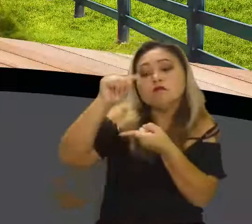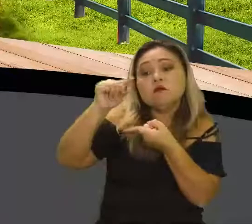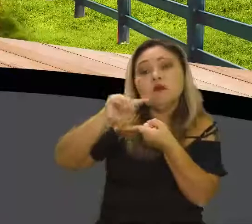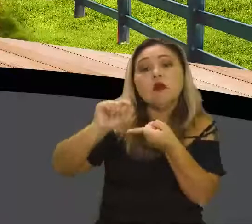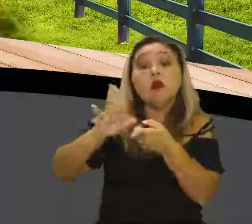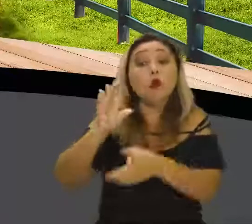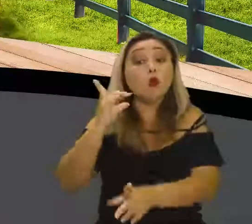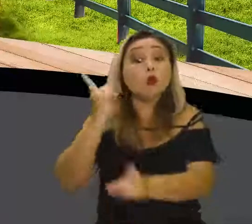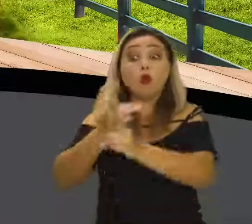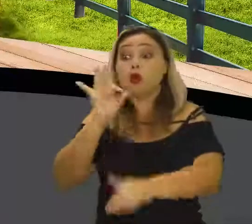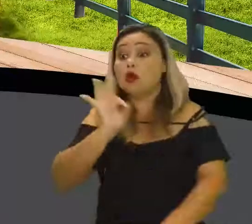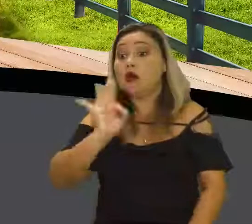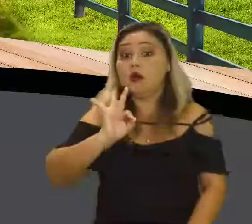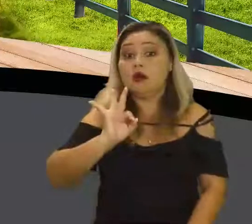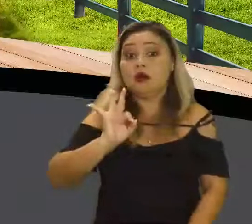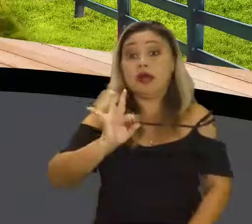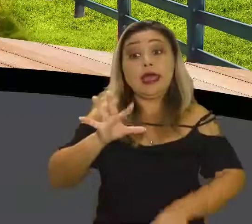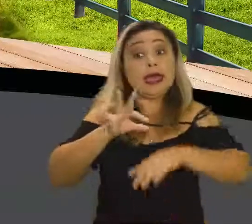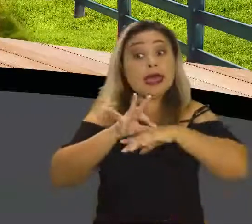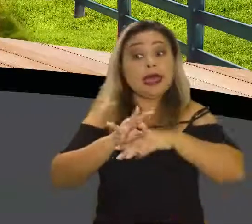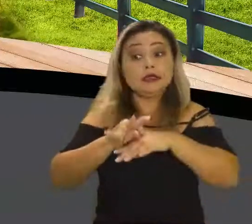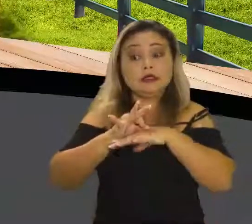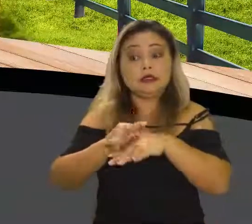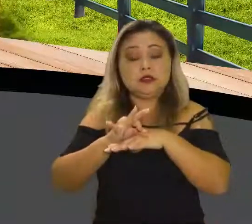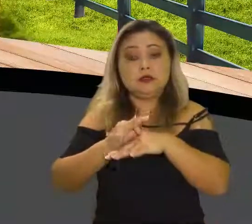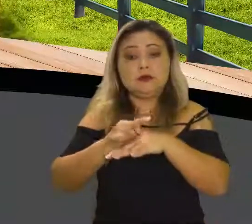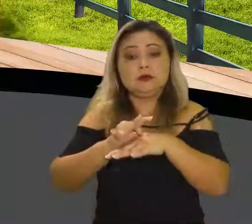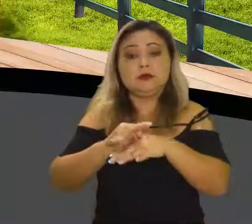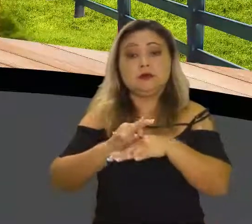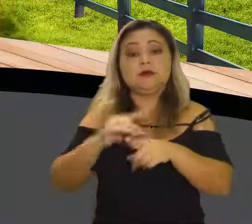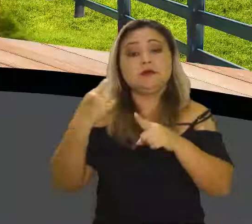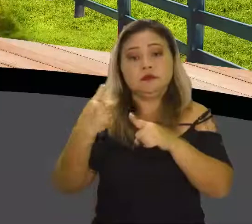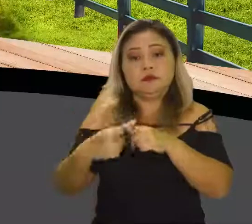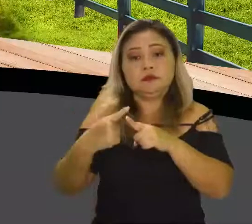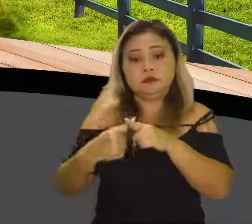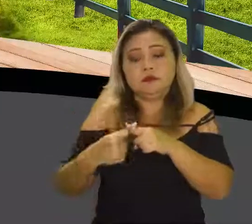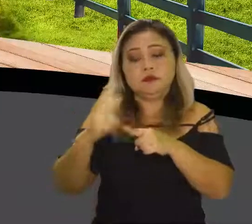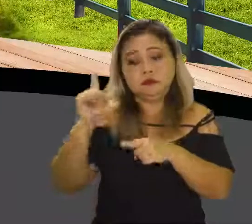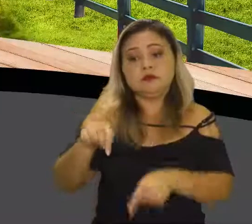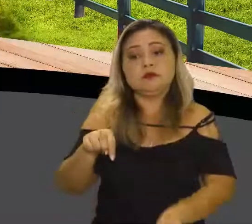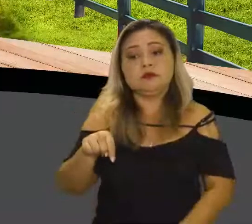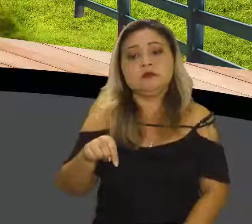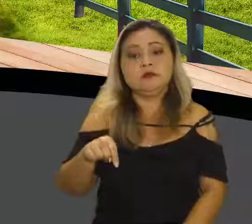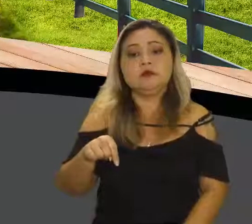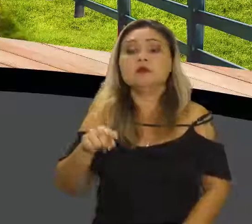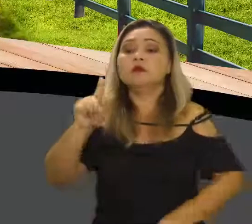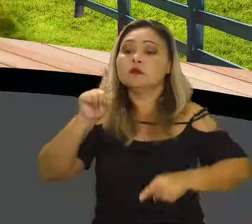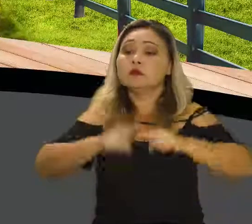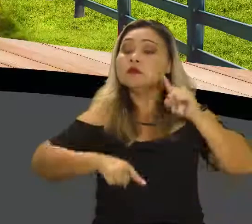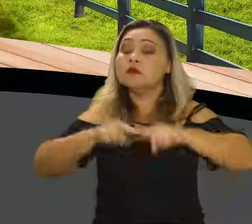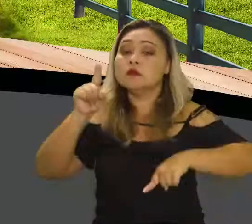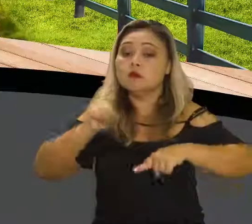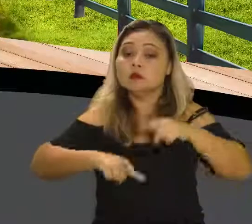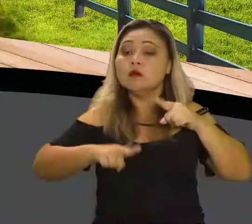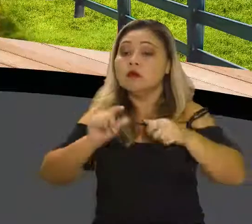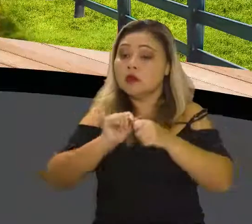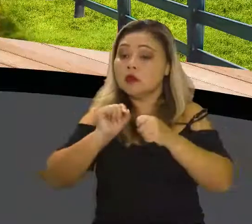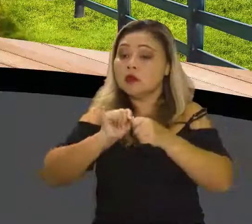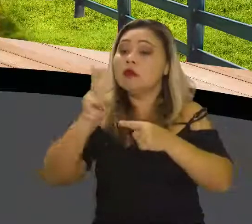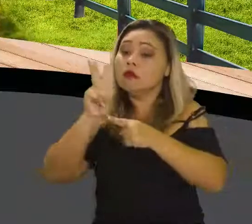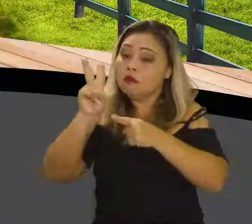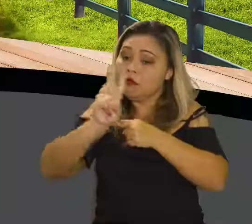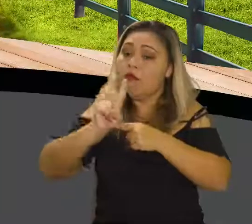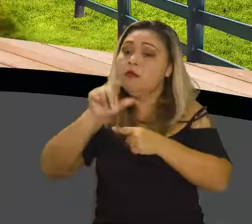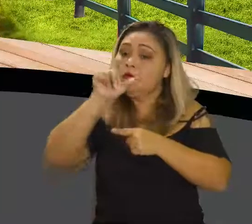não encontra muito é a carne. Tá bom? Porque também é um produto vindo da atividade da criação